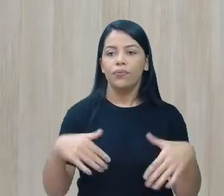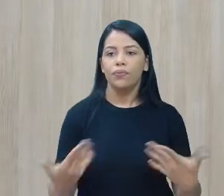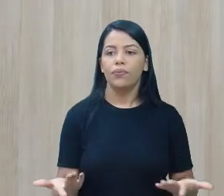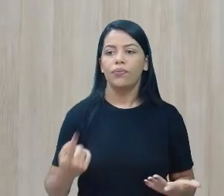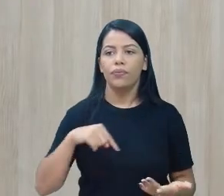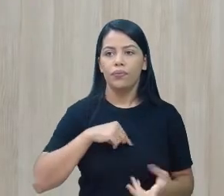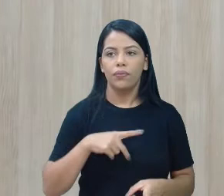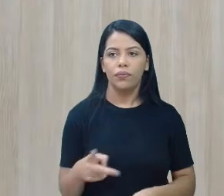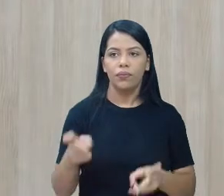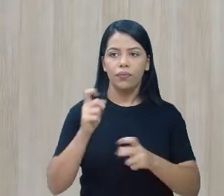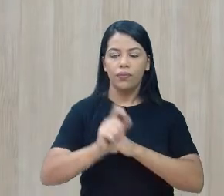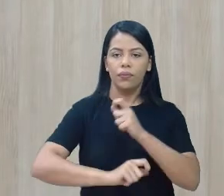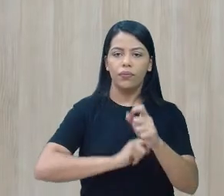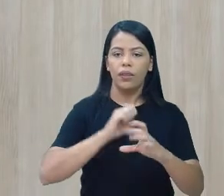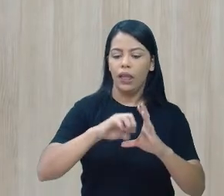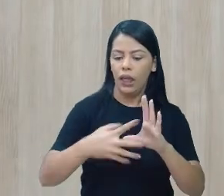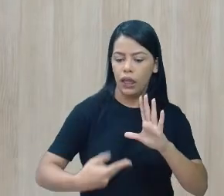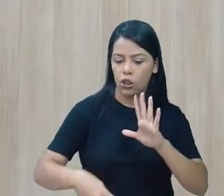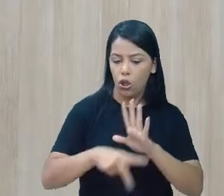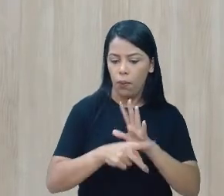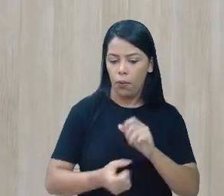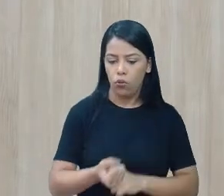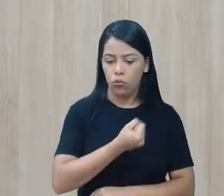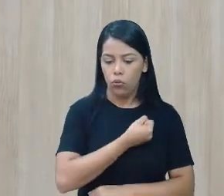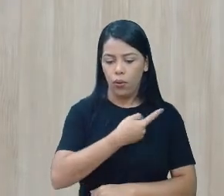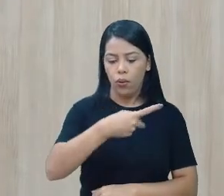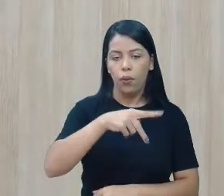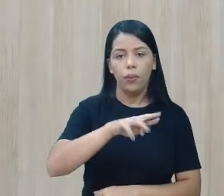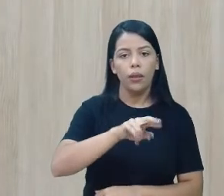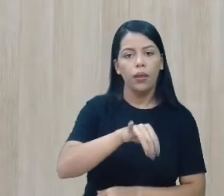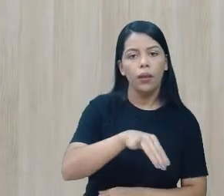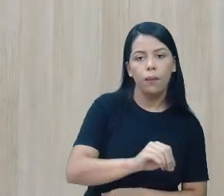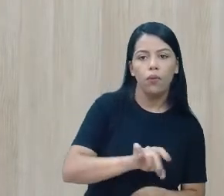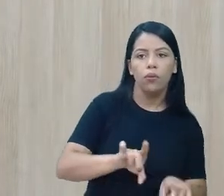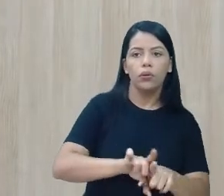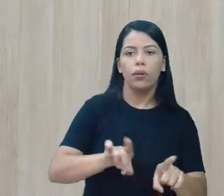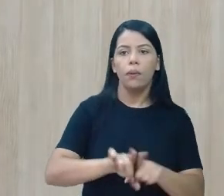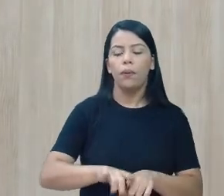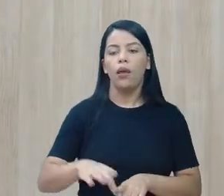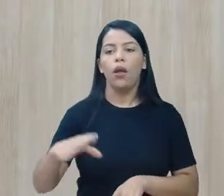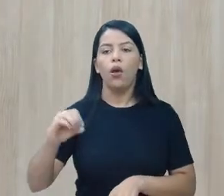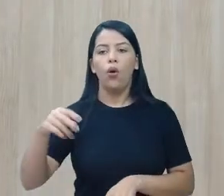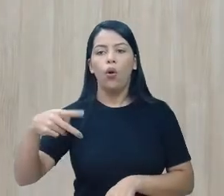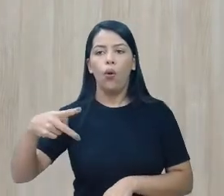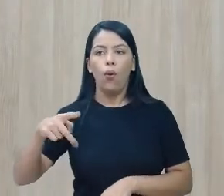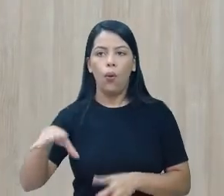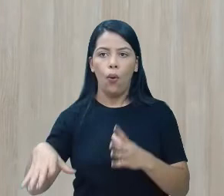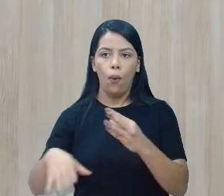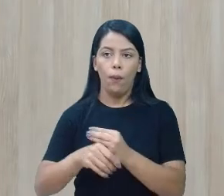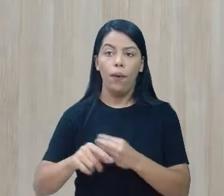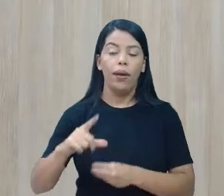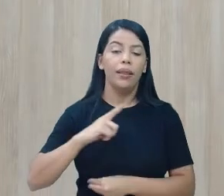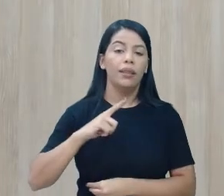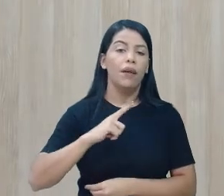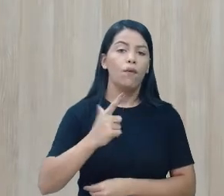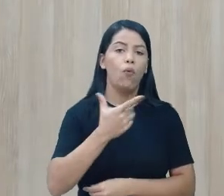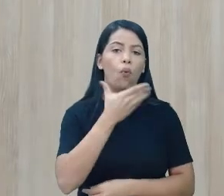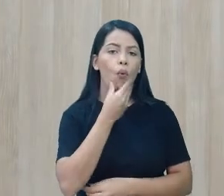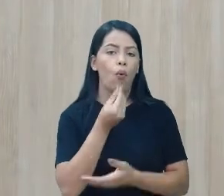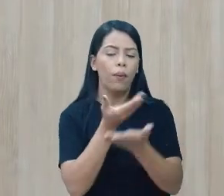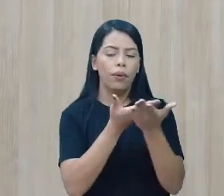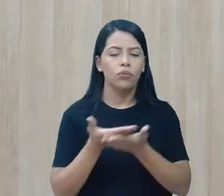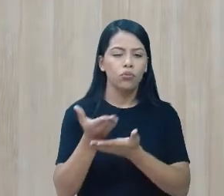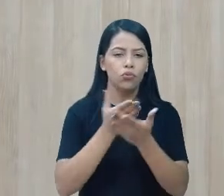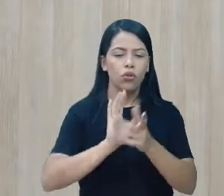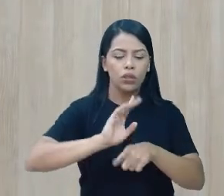para observar essa característica de número primo e composto, teve um senhor chamado Eratóstenes, que